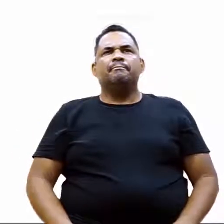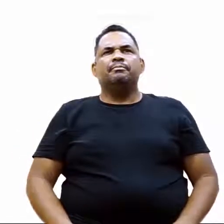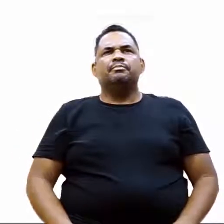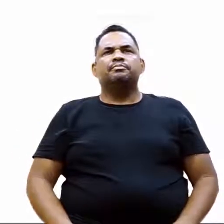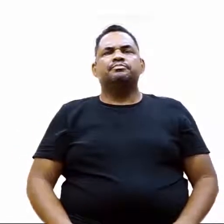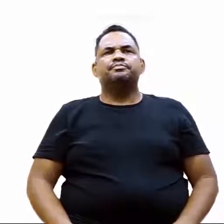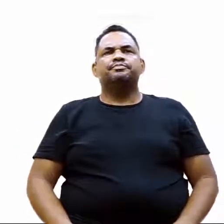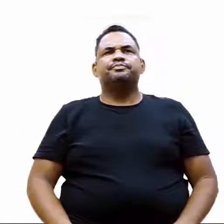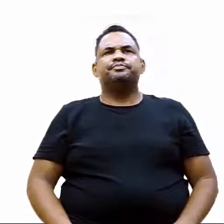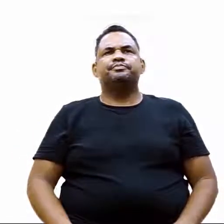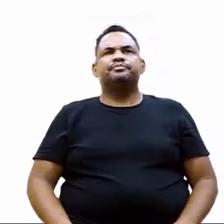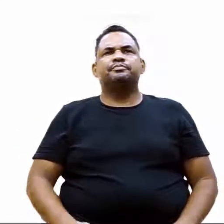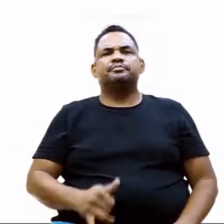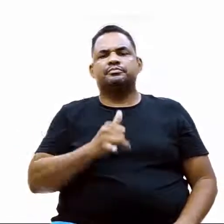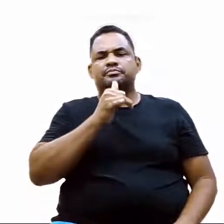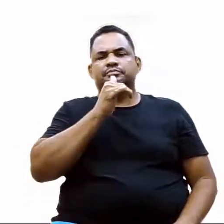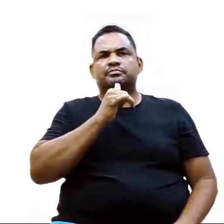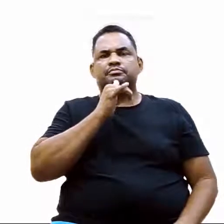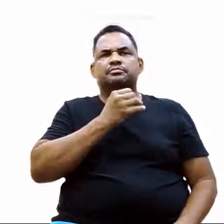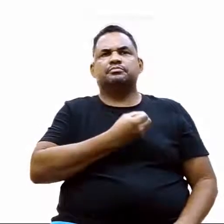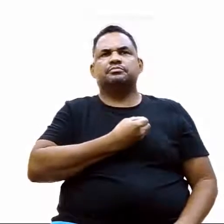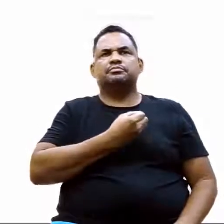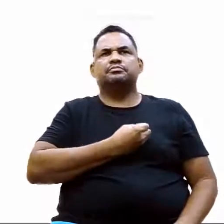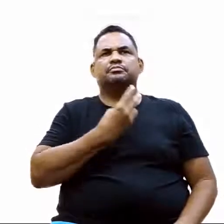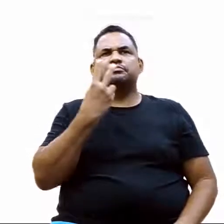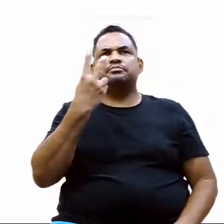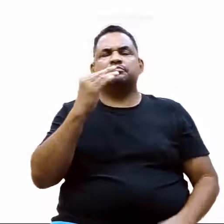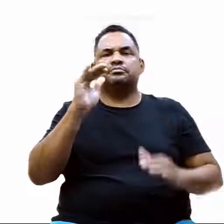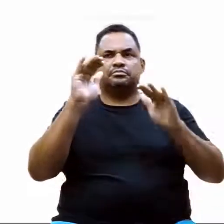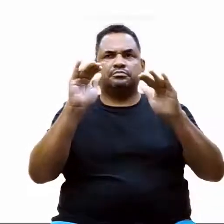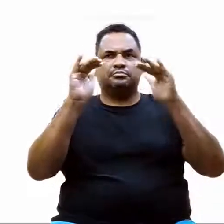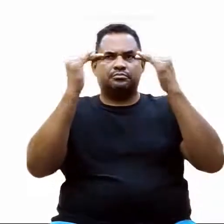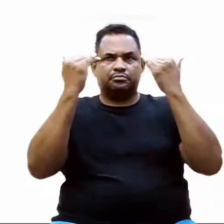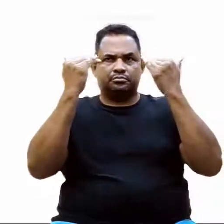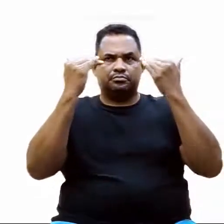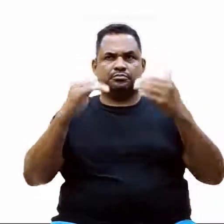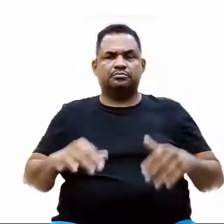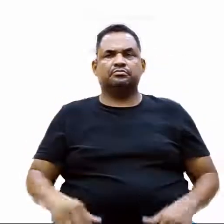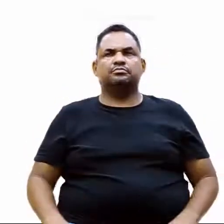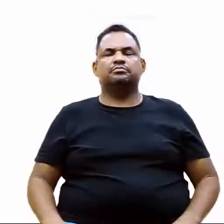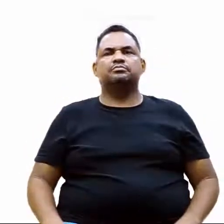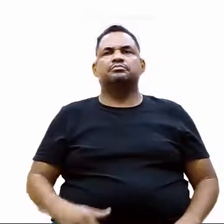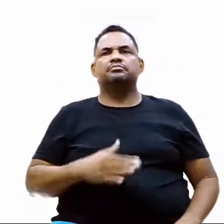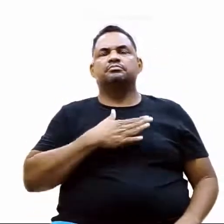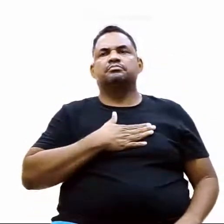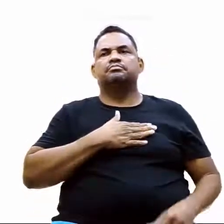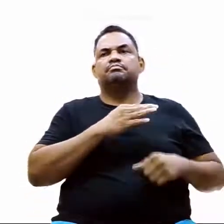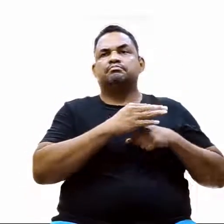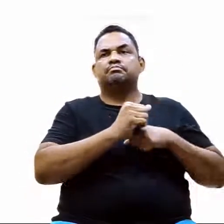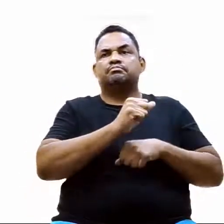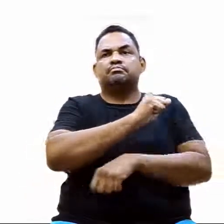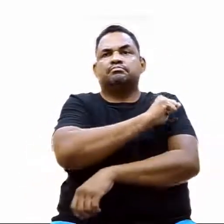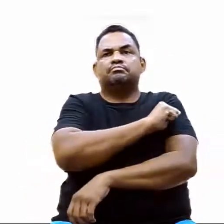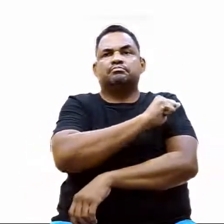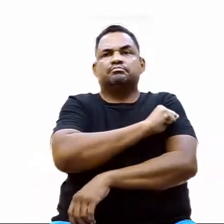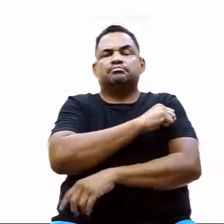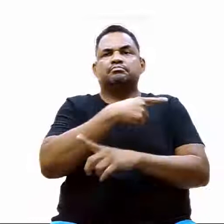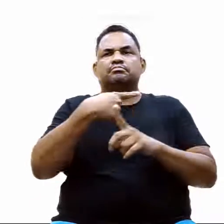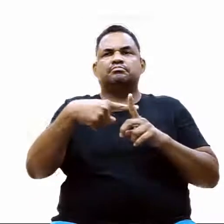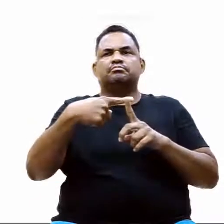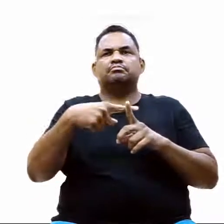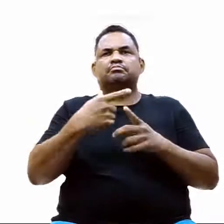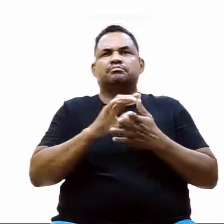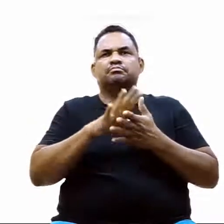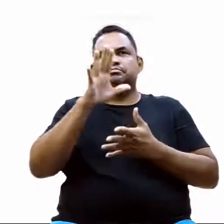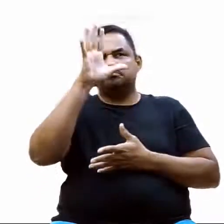Nesse exemplo de número 2, preste bem atenção, meu caro aluno, porque o que você